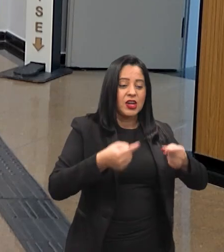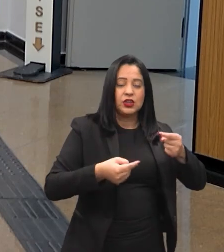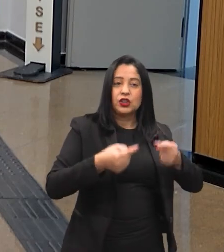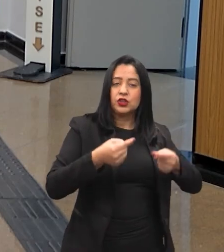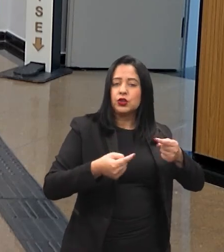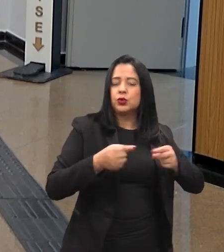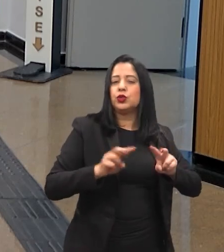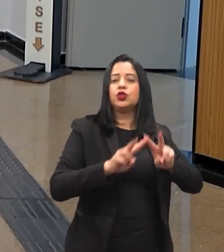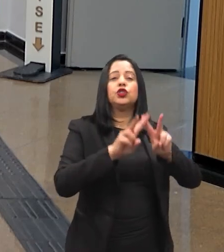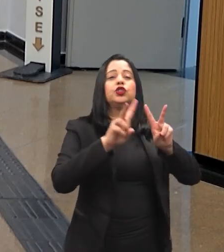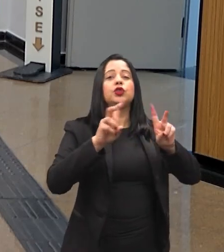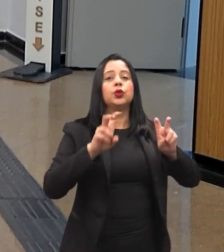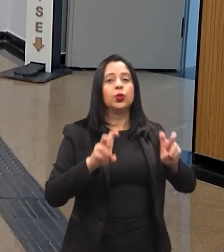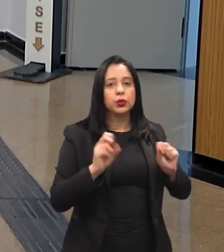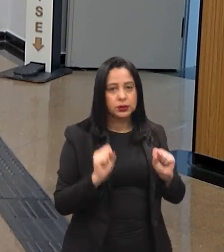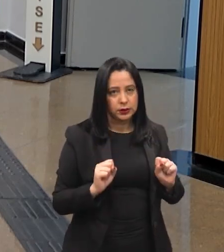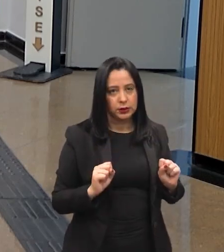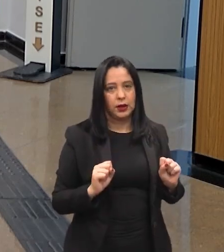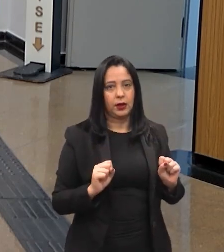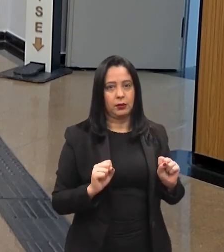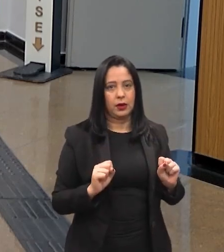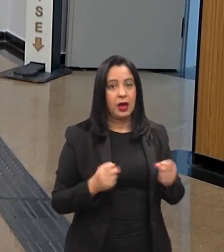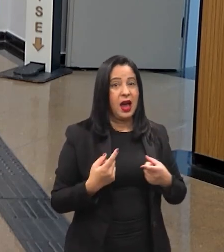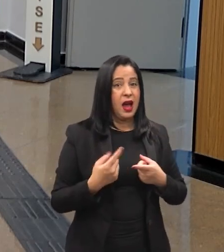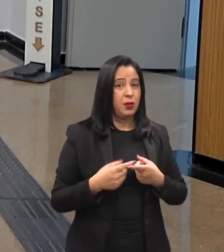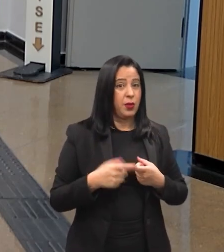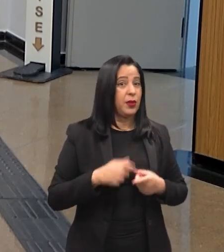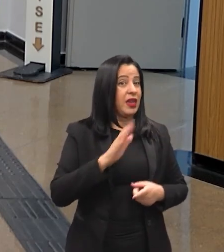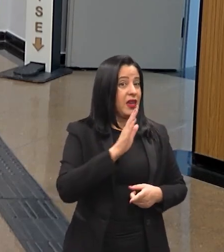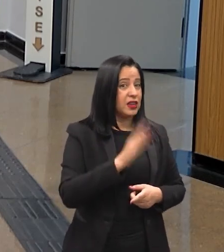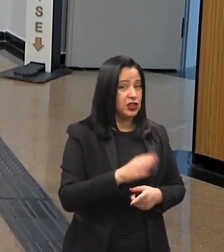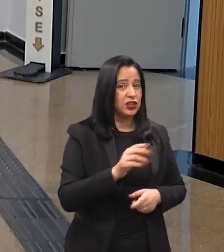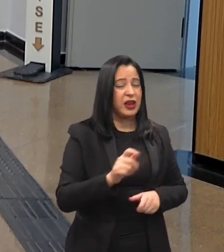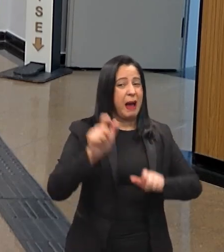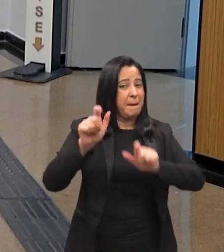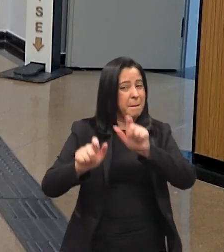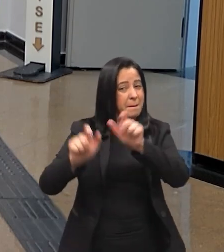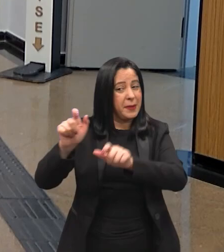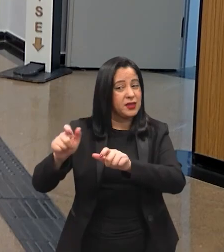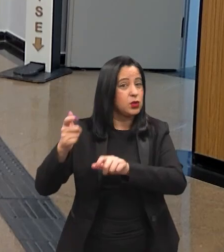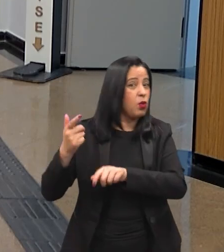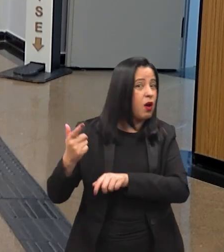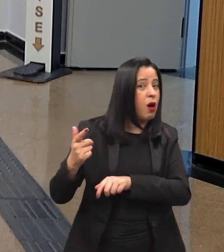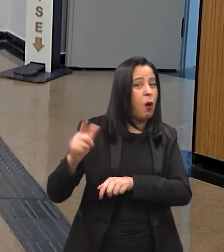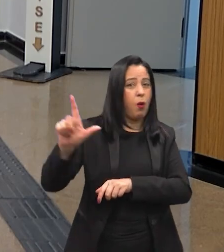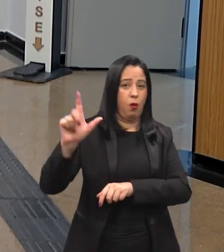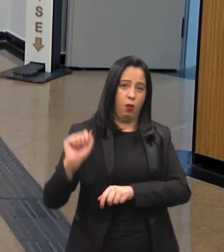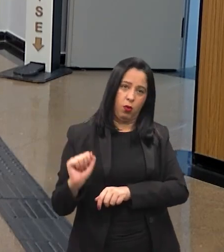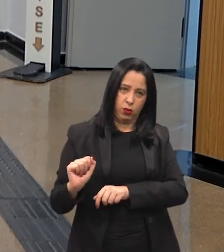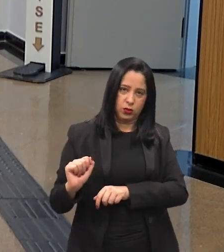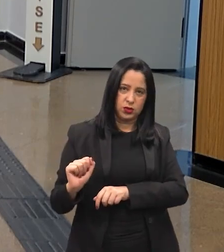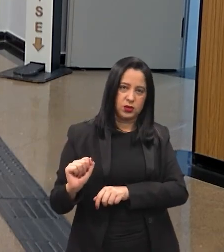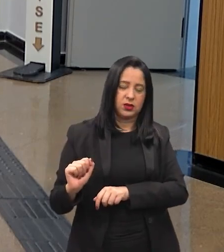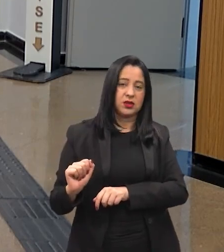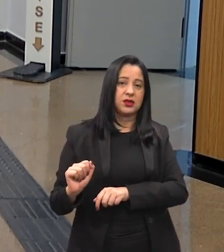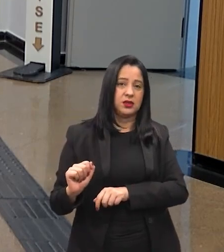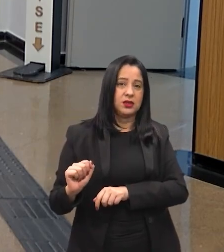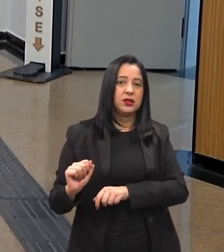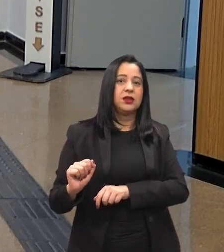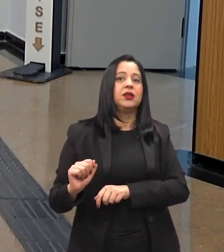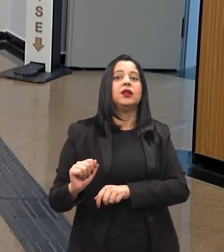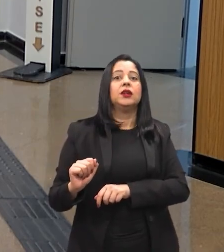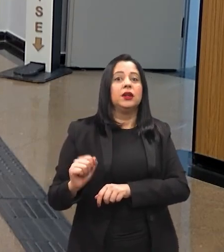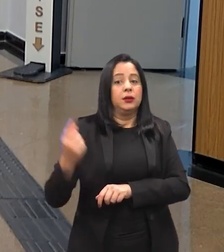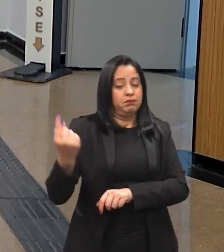e trazer as demandas de várias pessoas que estiveram presentes, contribuíram para a construção